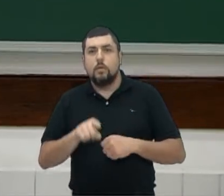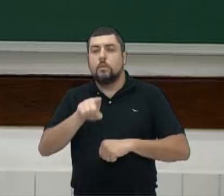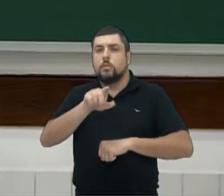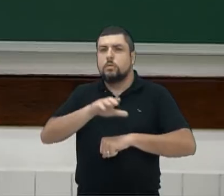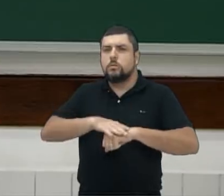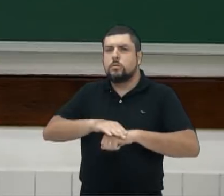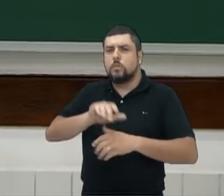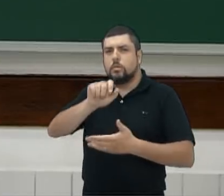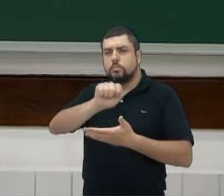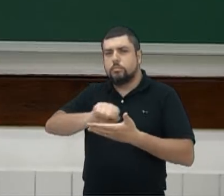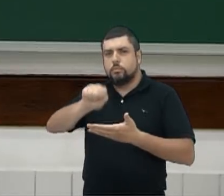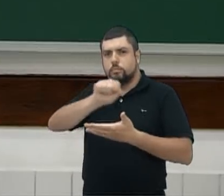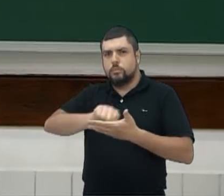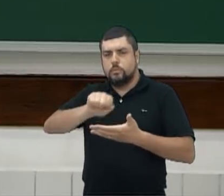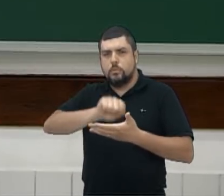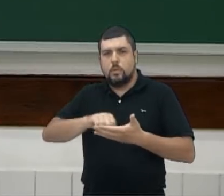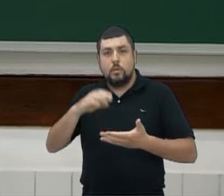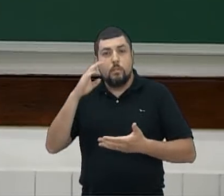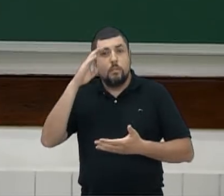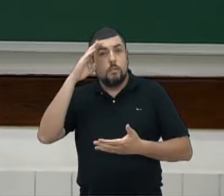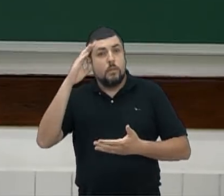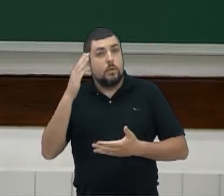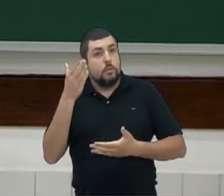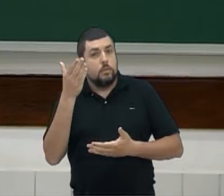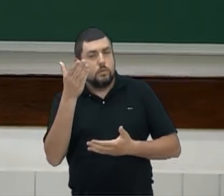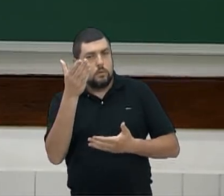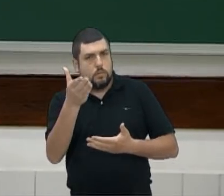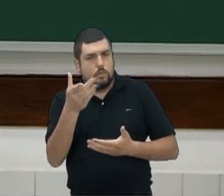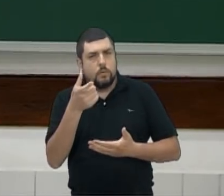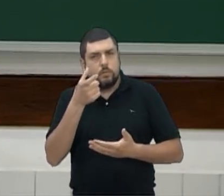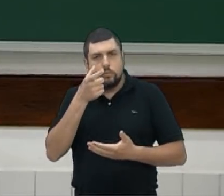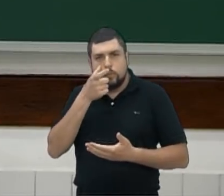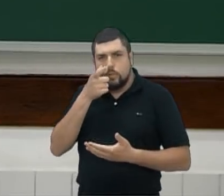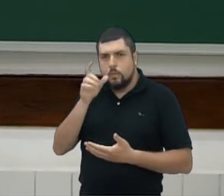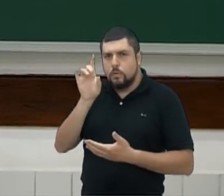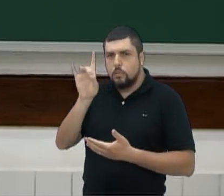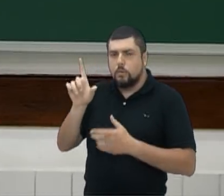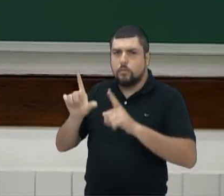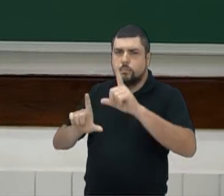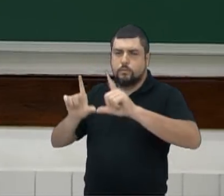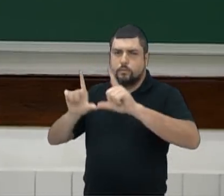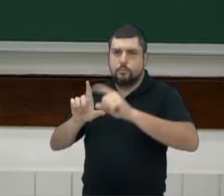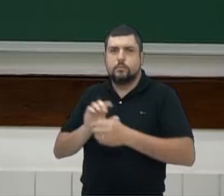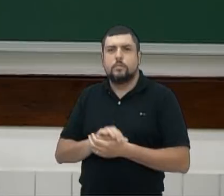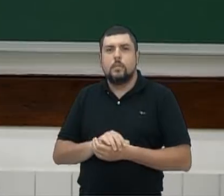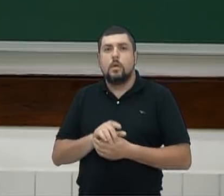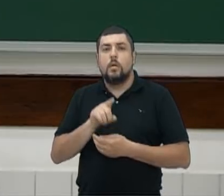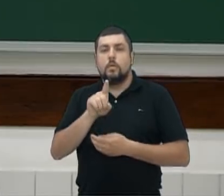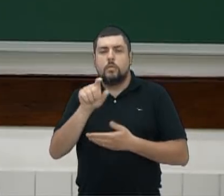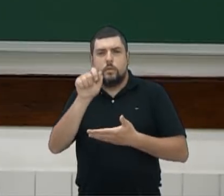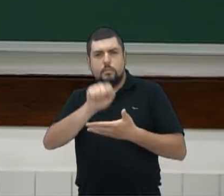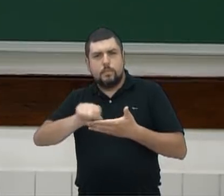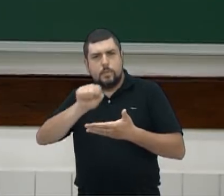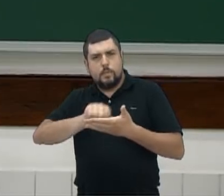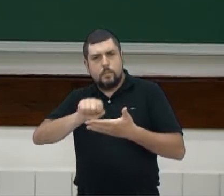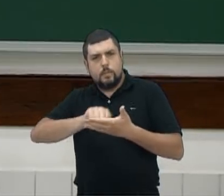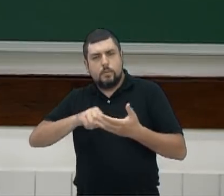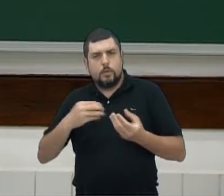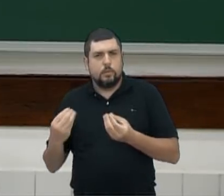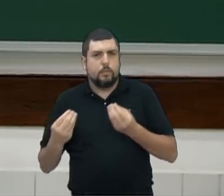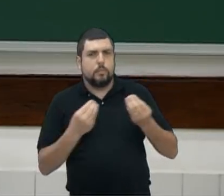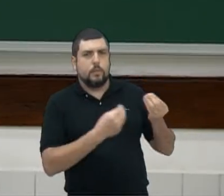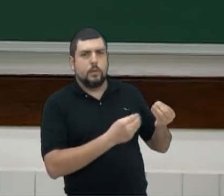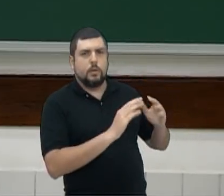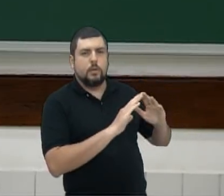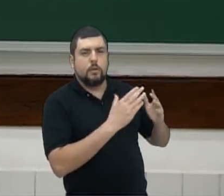caderno, principalmente você que está assistindo às aulas pela televisão exclusivamente, para que você possa encaminhar para a sua escola e seu